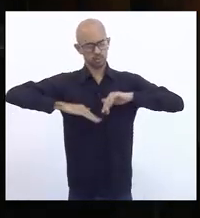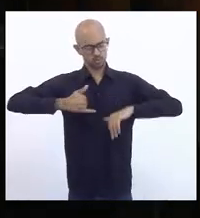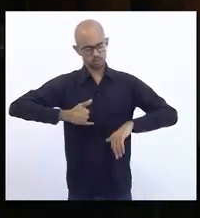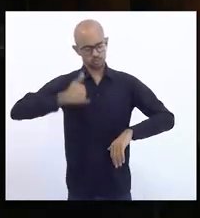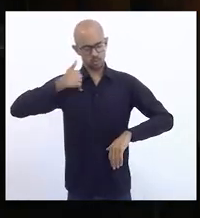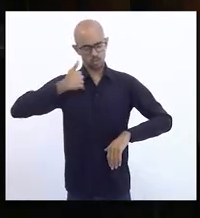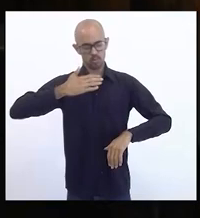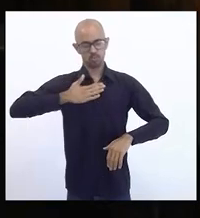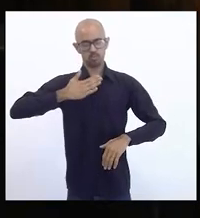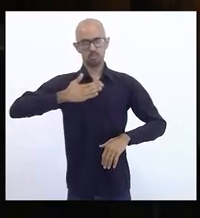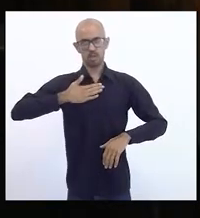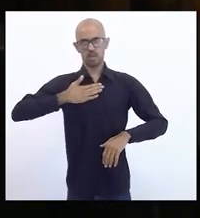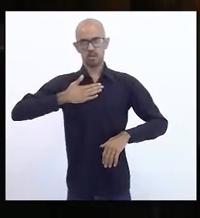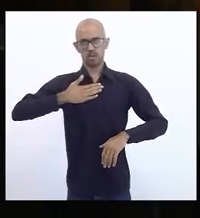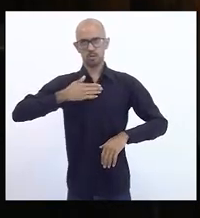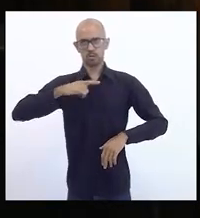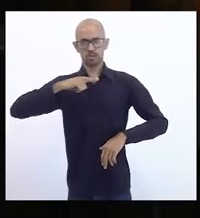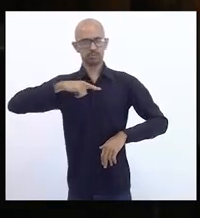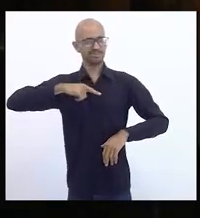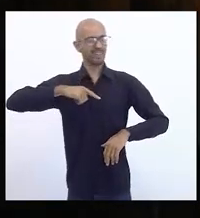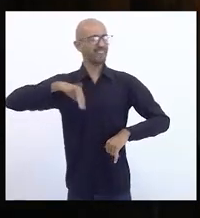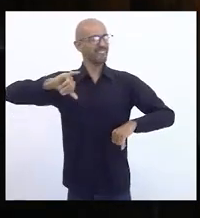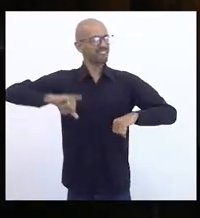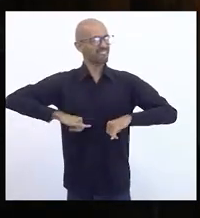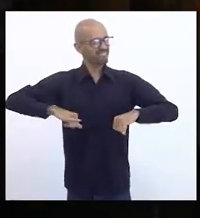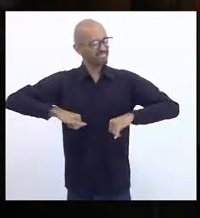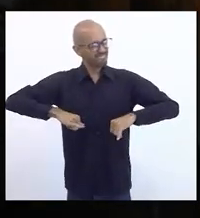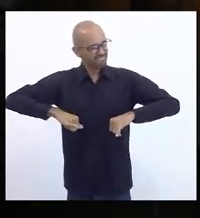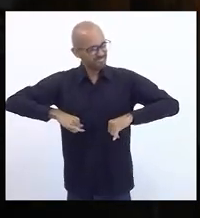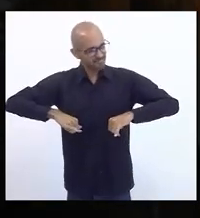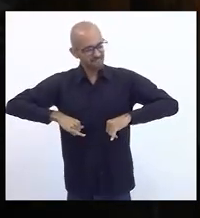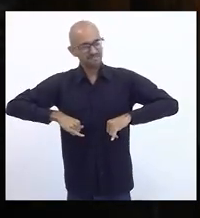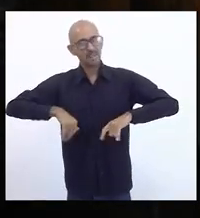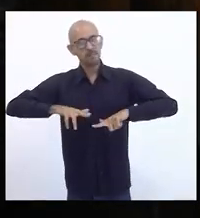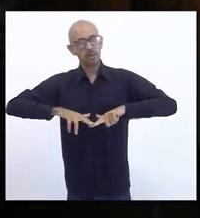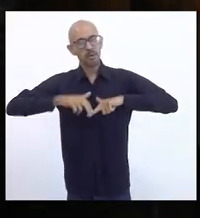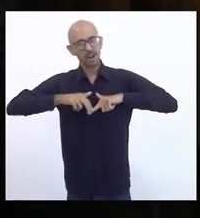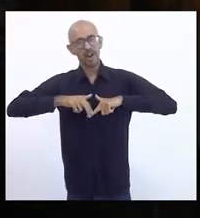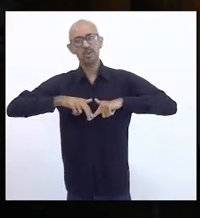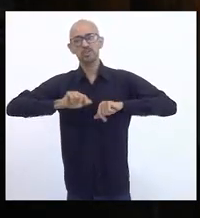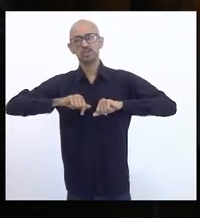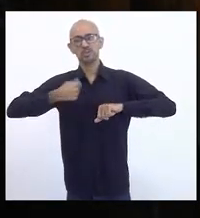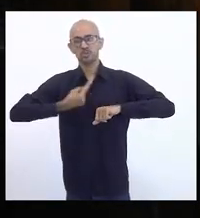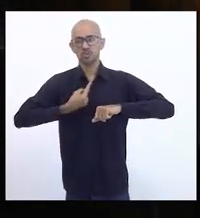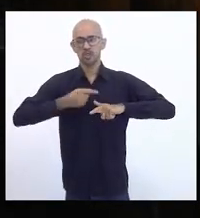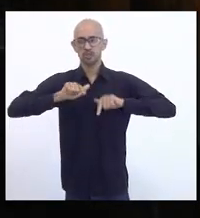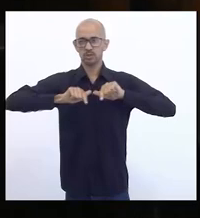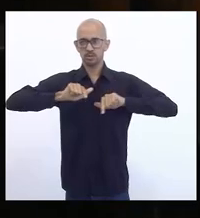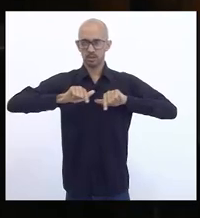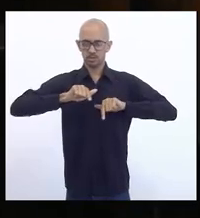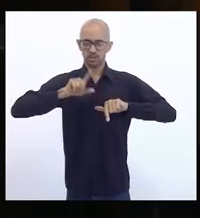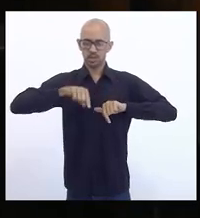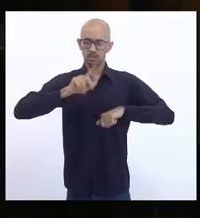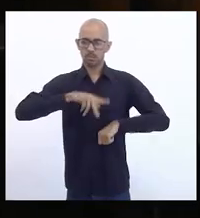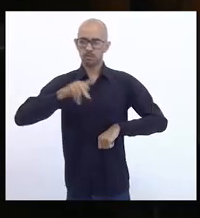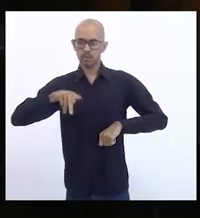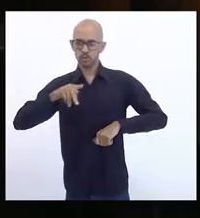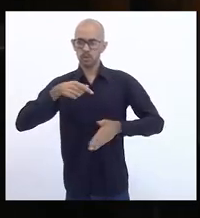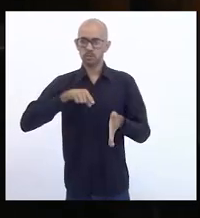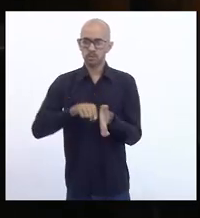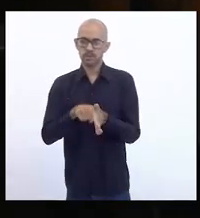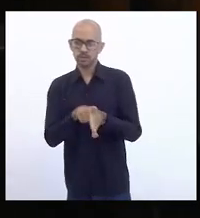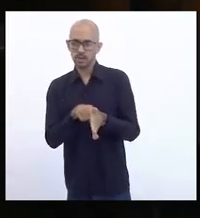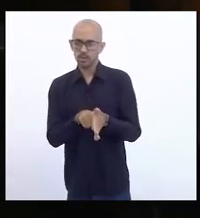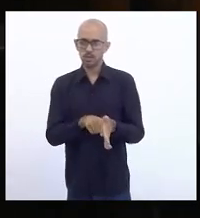muito, que mantenho a duras penas, em função das nossas circunstâncias como deputado, que é como professor e pesquisador da